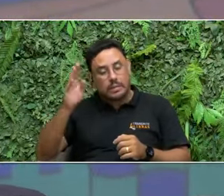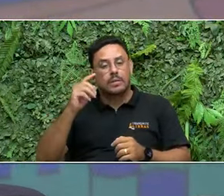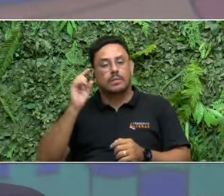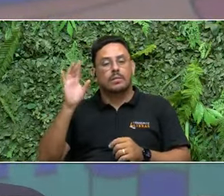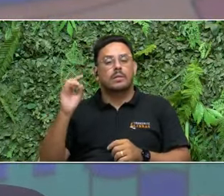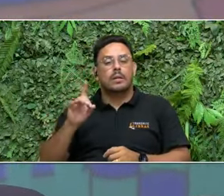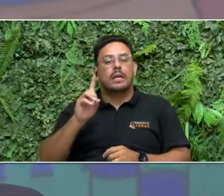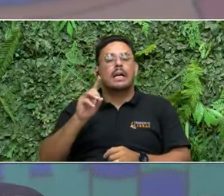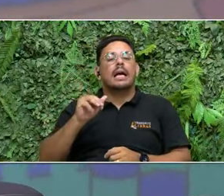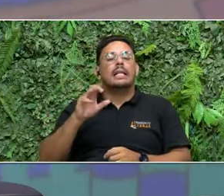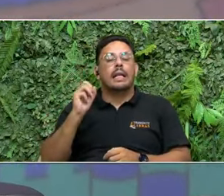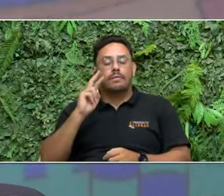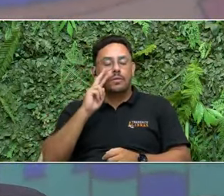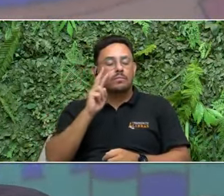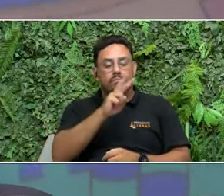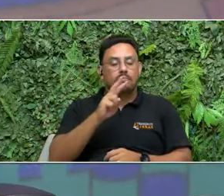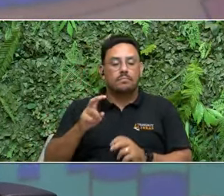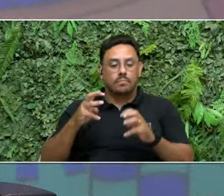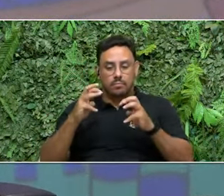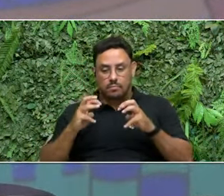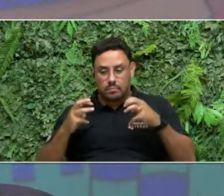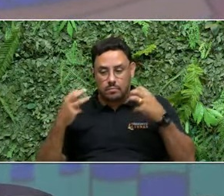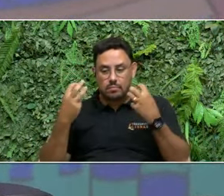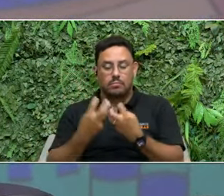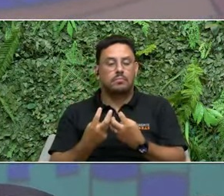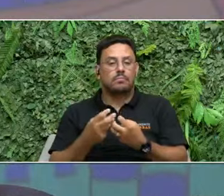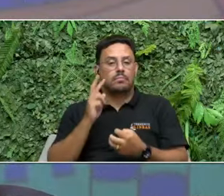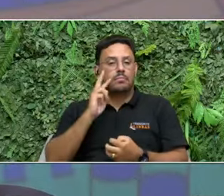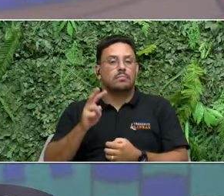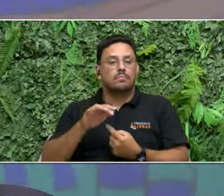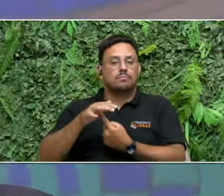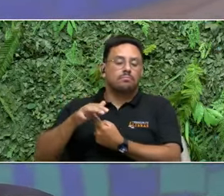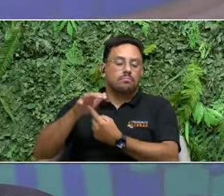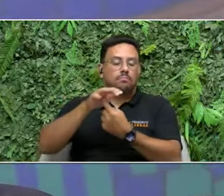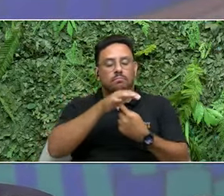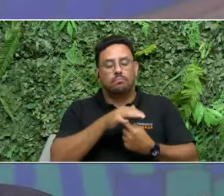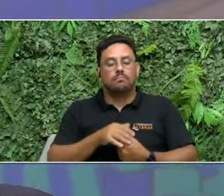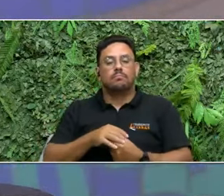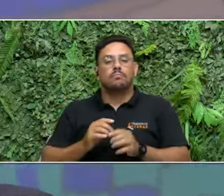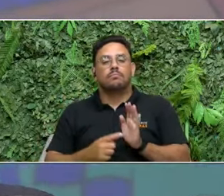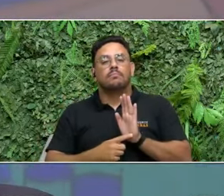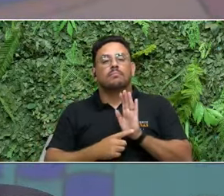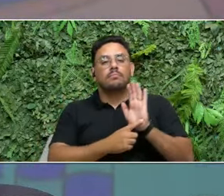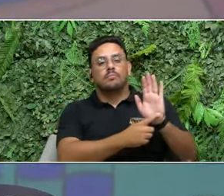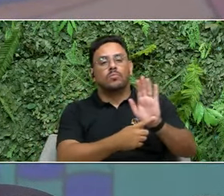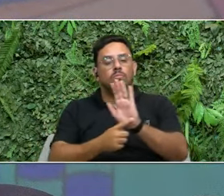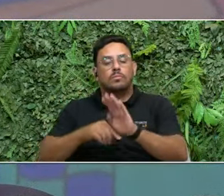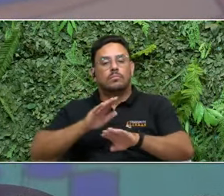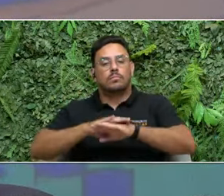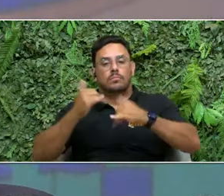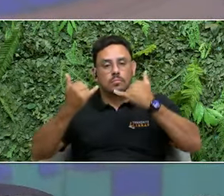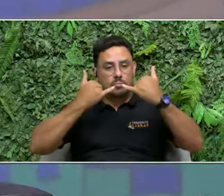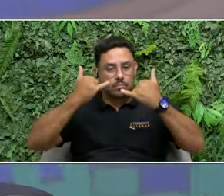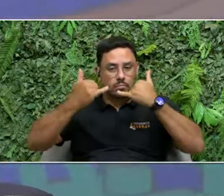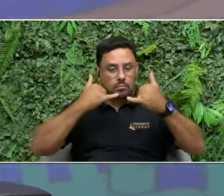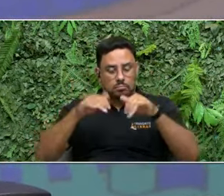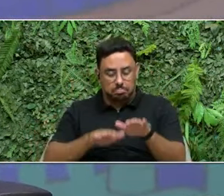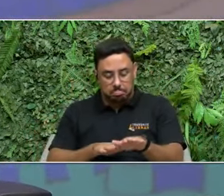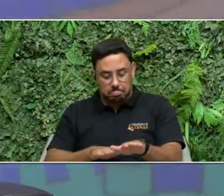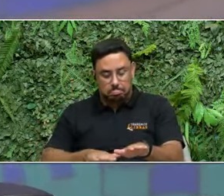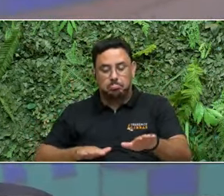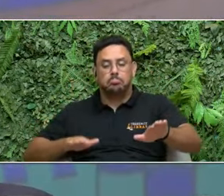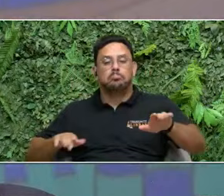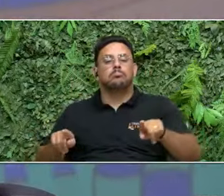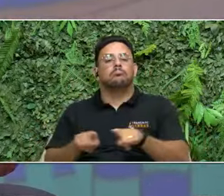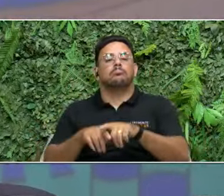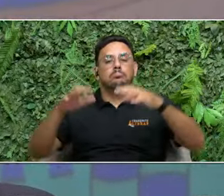daverson Ferreira porque tá vendo o estádio de cima tá no nosso helicóptero e vai trazer mais notícias na movimentação do trânsito e